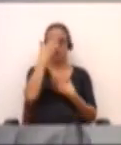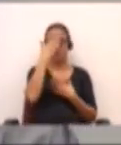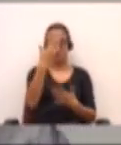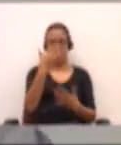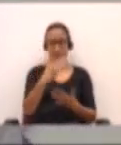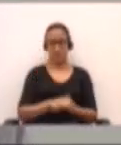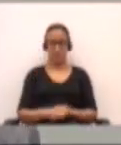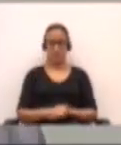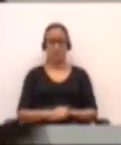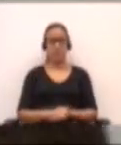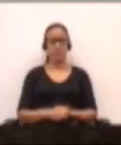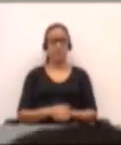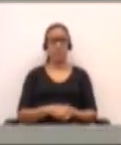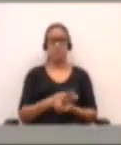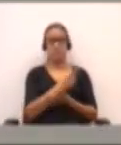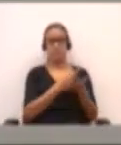obrigado.